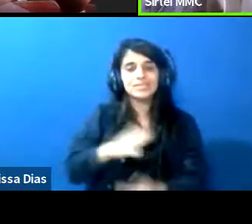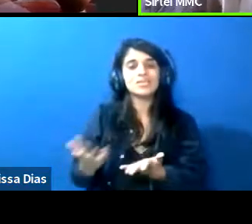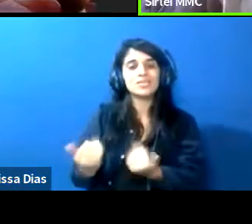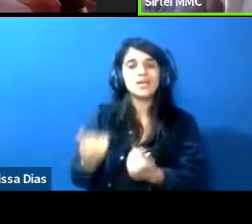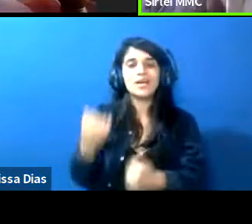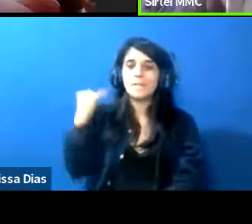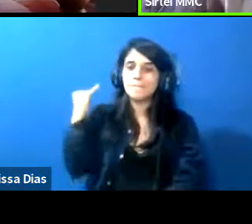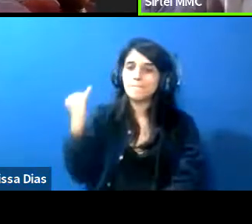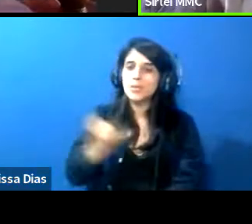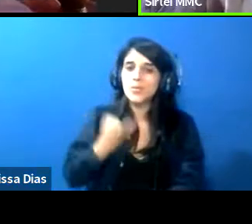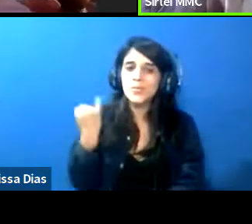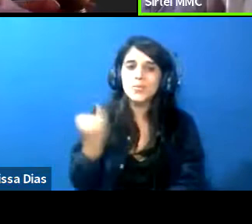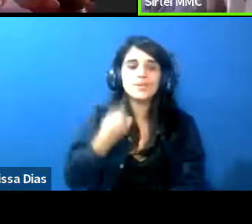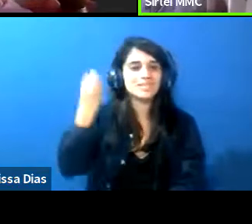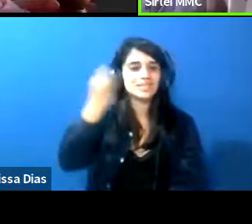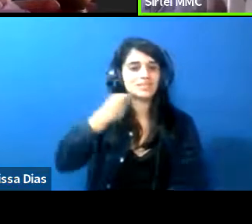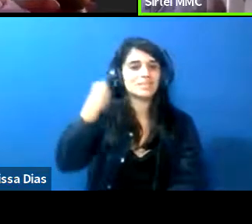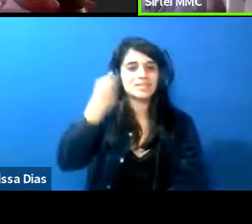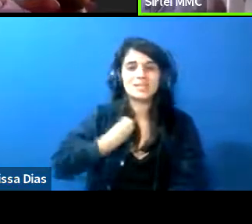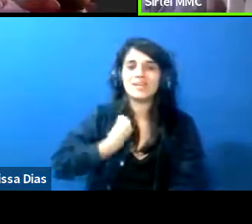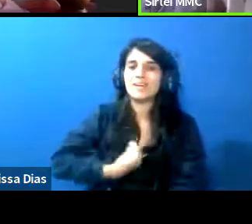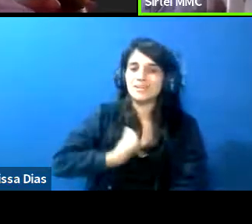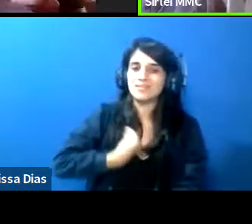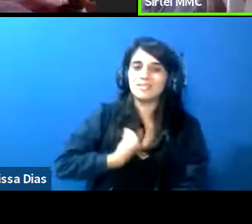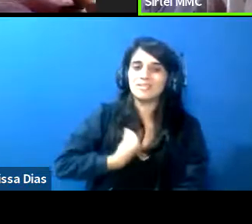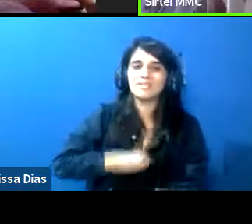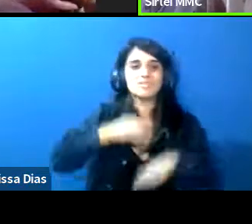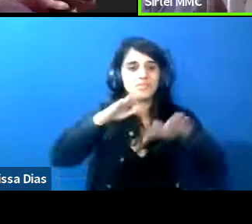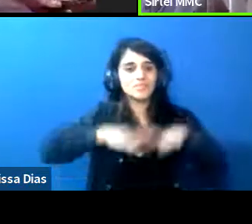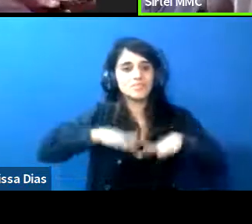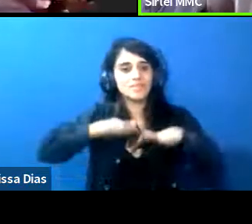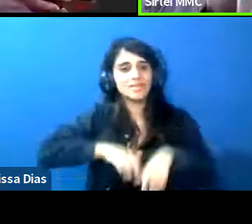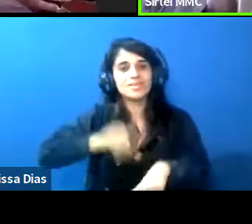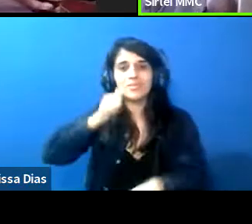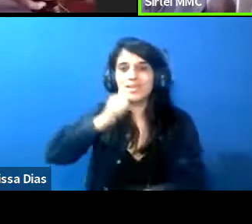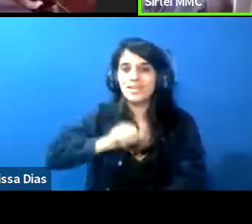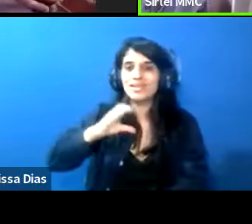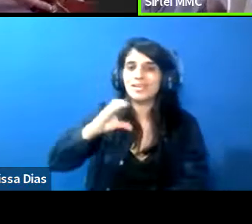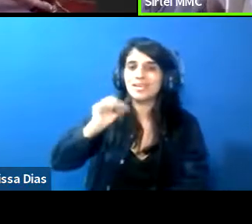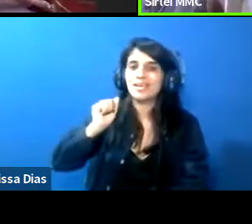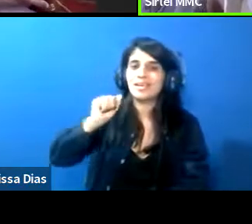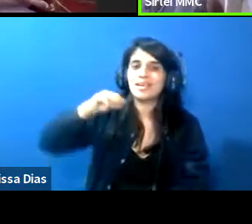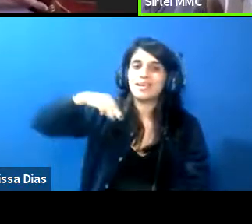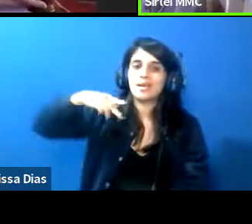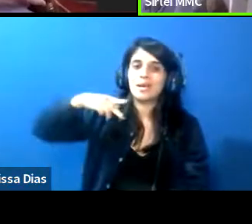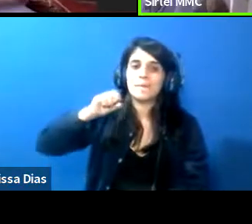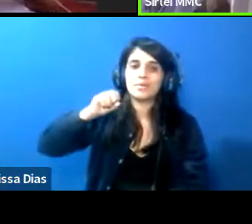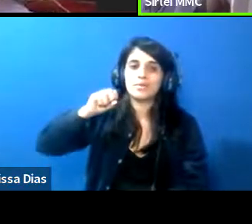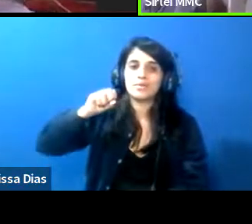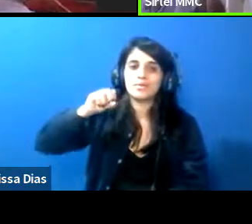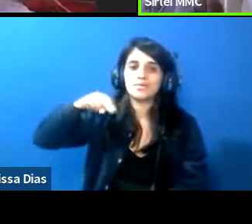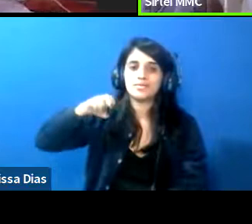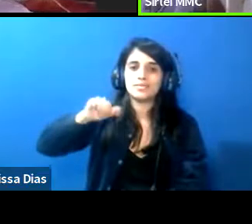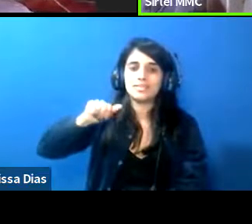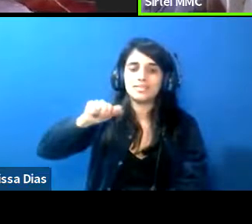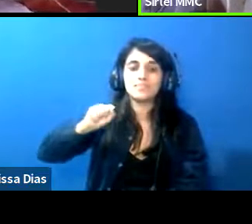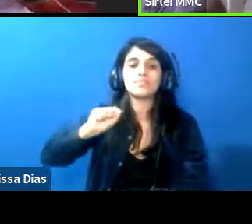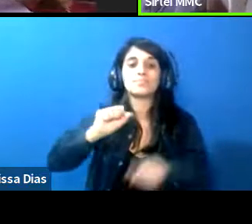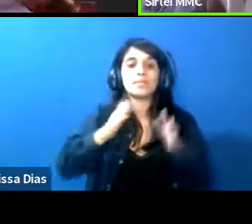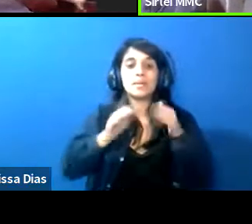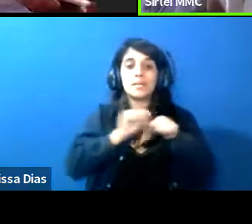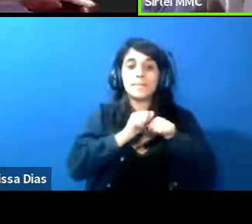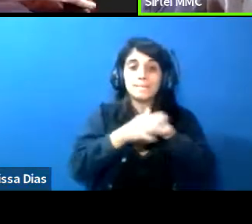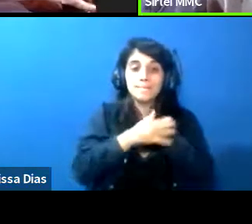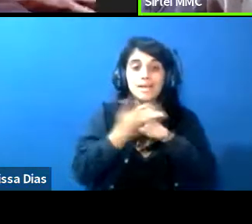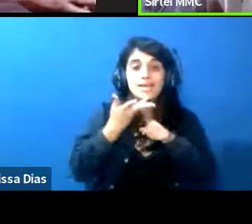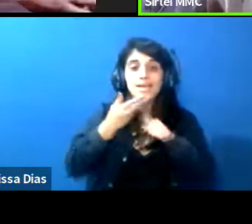fazem parte da experiência viva do movimento de mulheres camponesas. Nesta pandemia, as crianças se